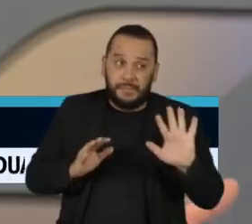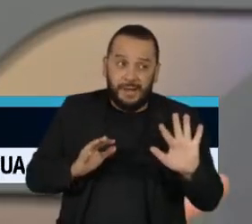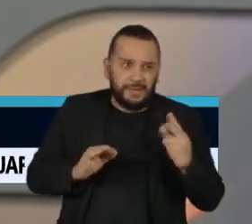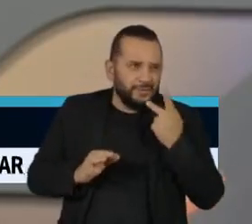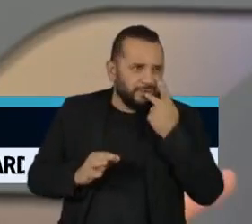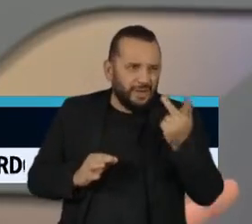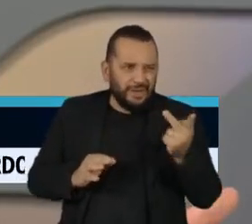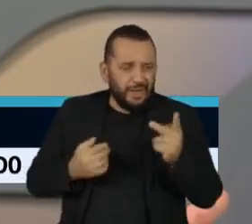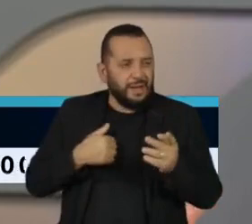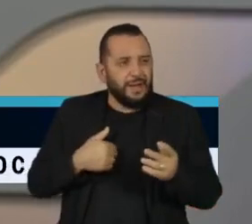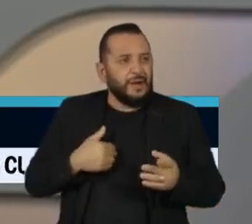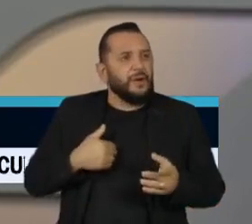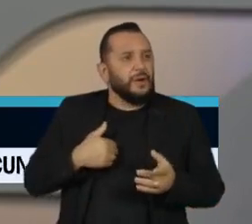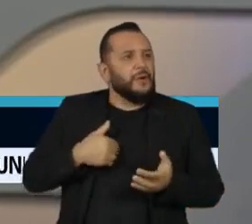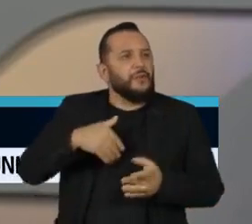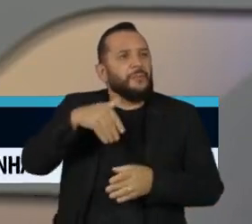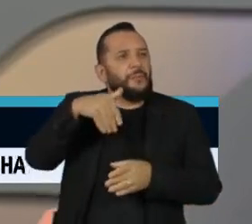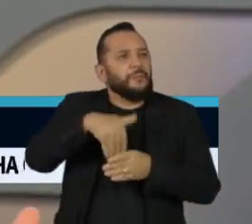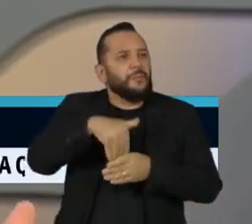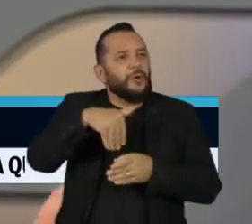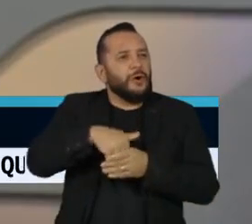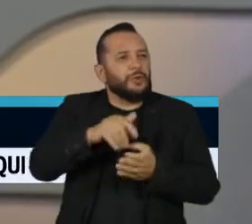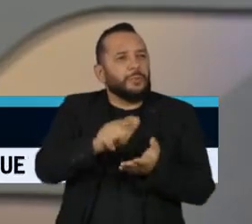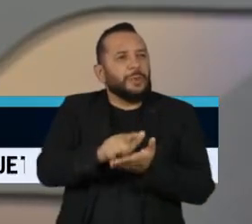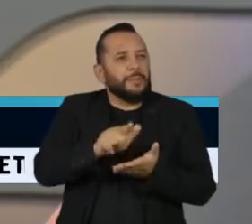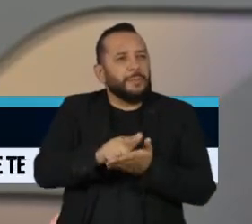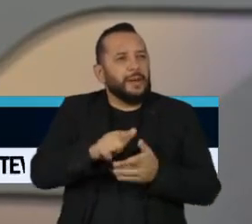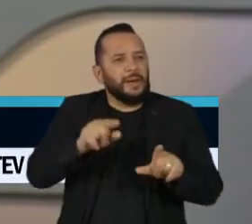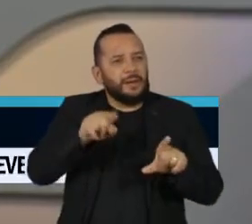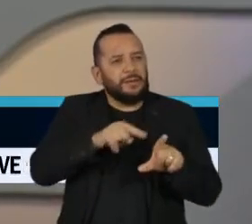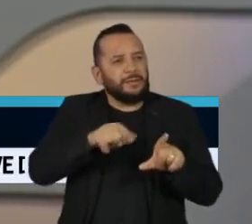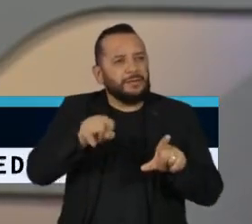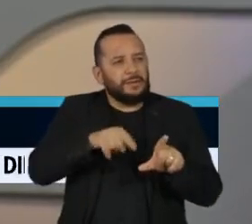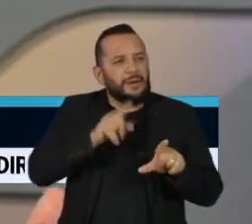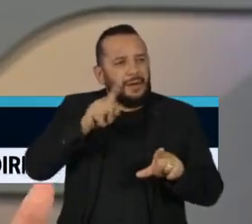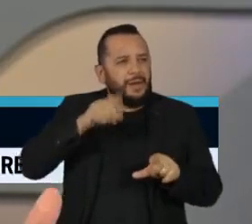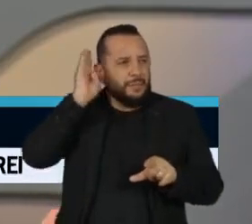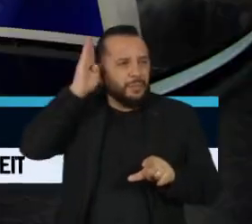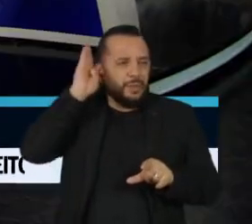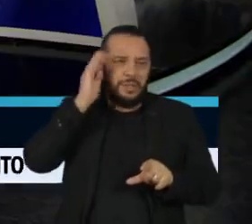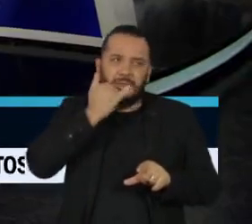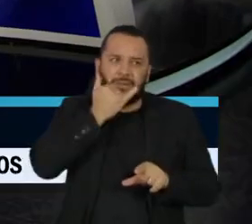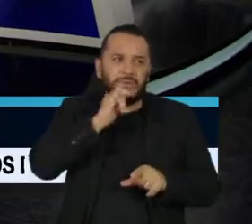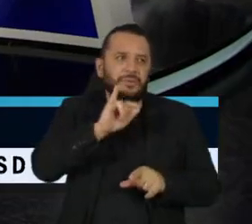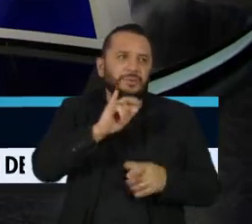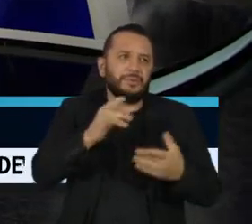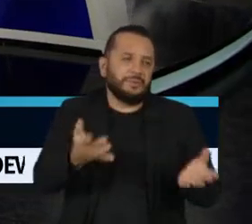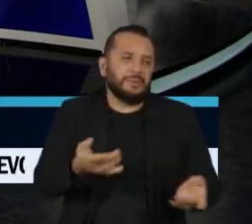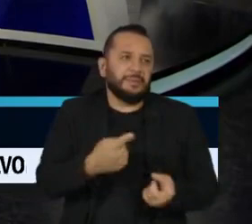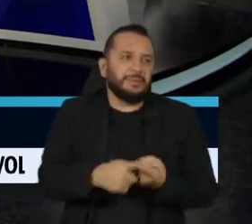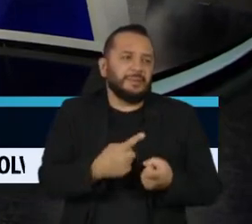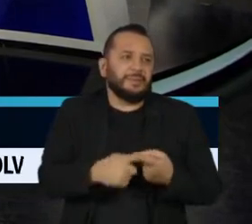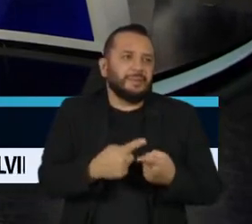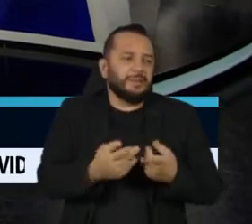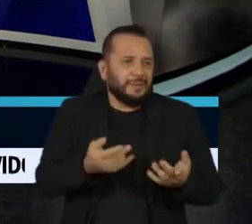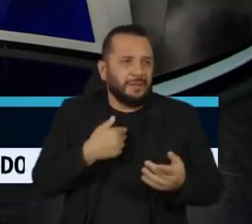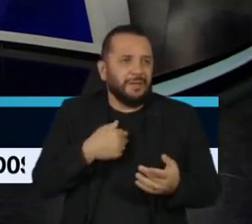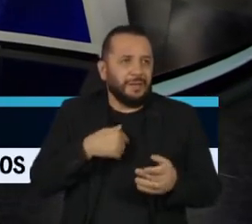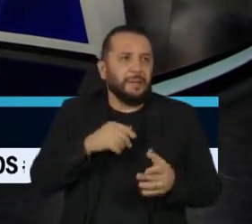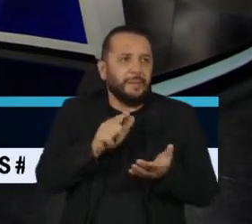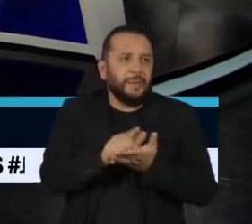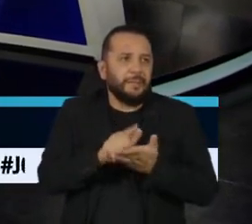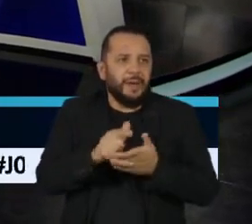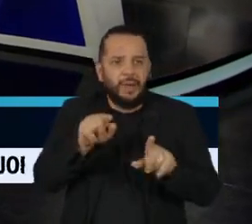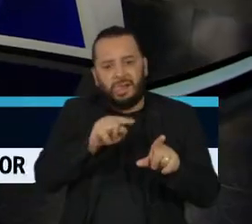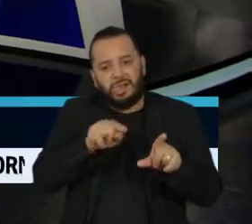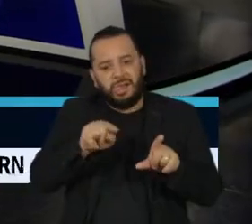em voto impresso é uma asneira terrível, porque isso realmente é você criar uma vulnerabilidade num sistema